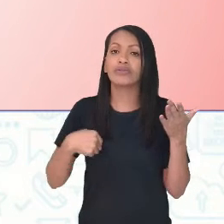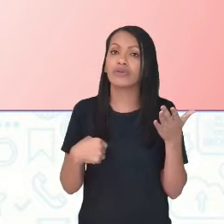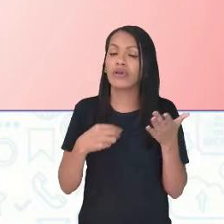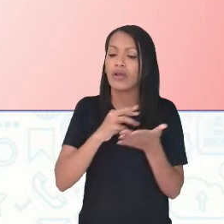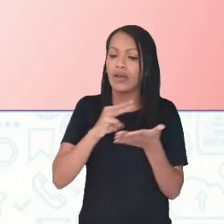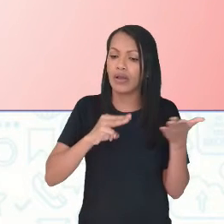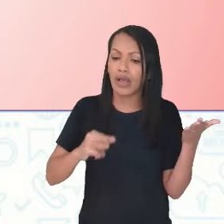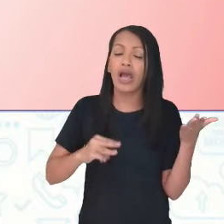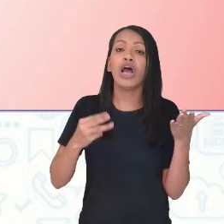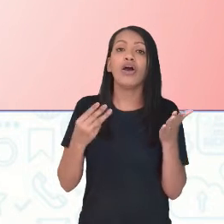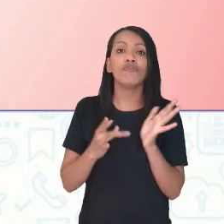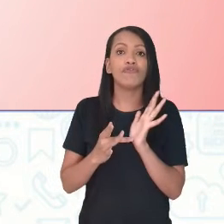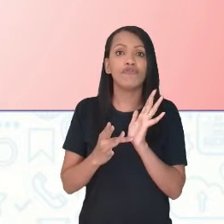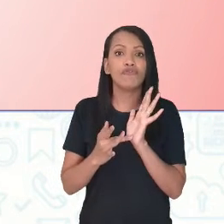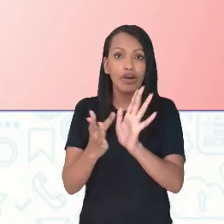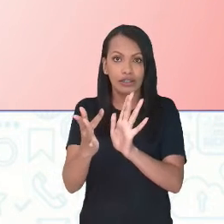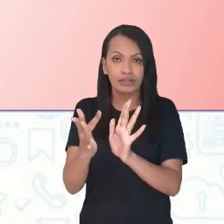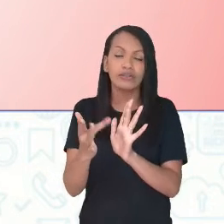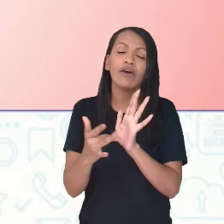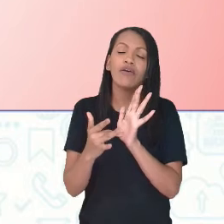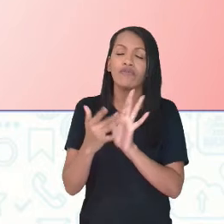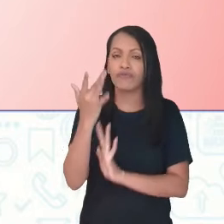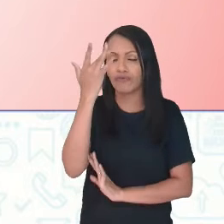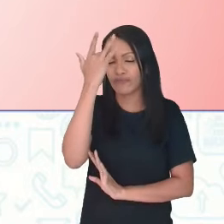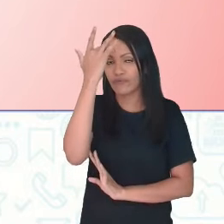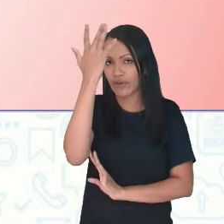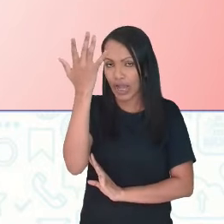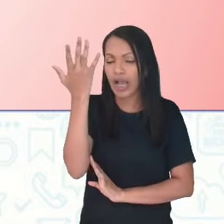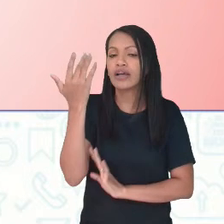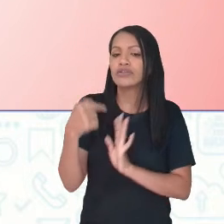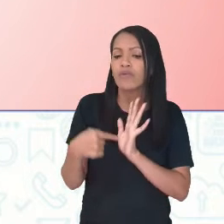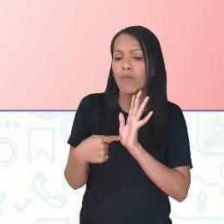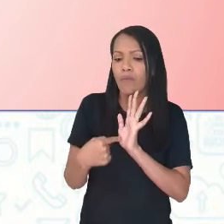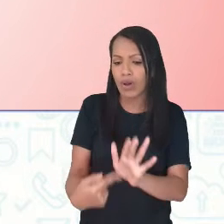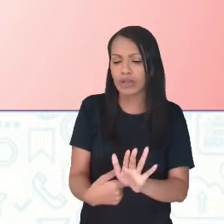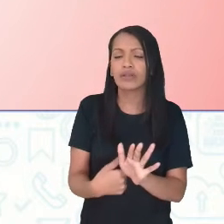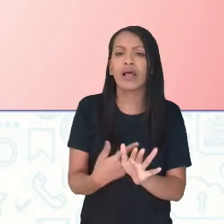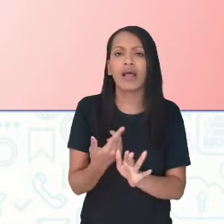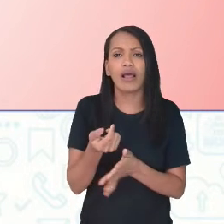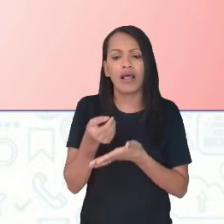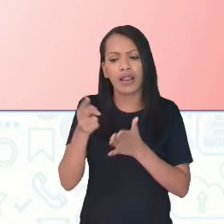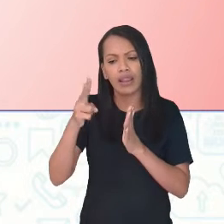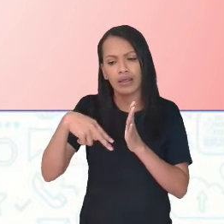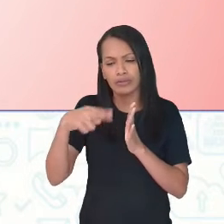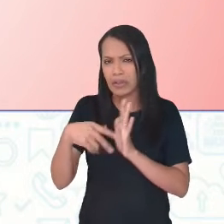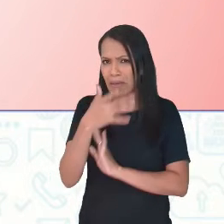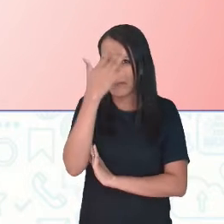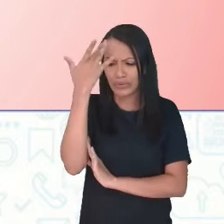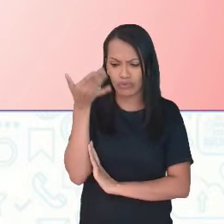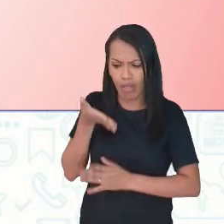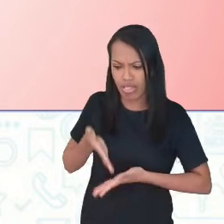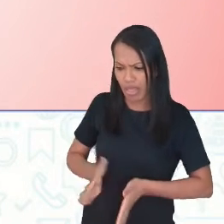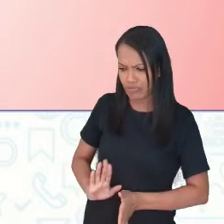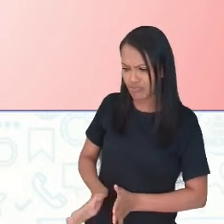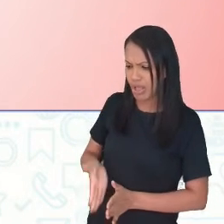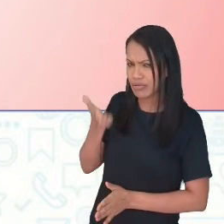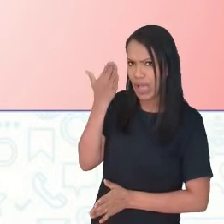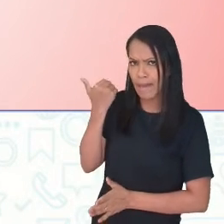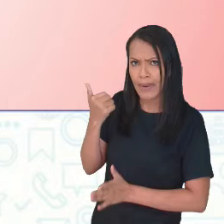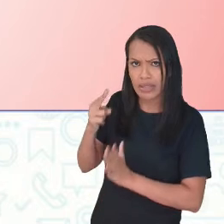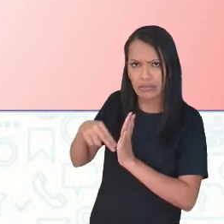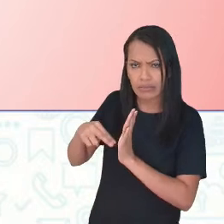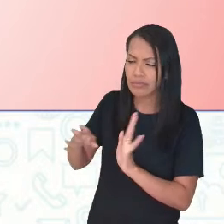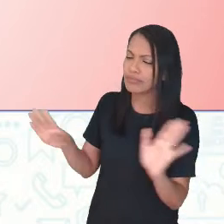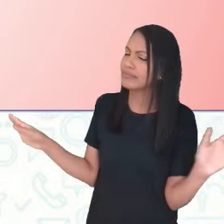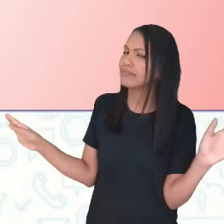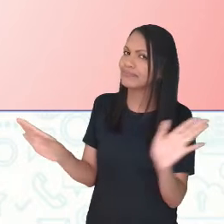é, consequentemente, a compreensão dos textos. Ninguém nasce sabendo ler, mas é importante que, desde cedo, a